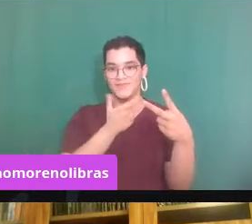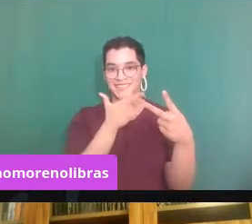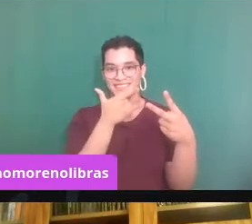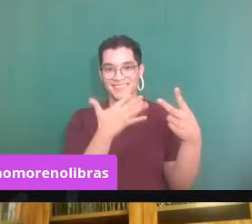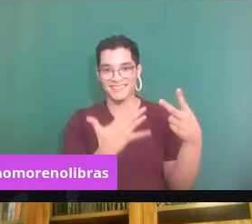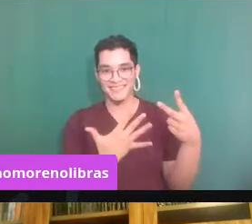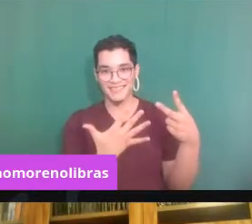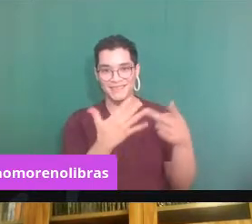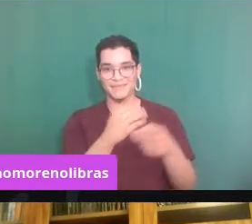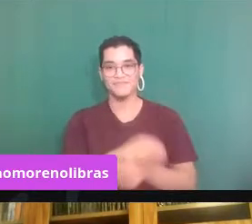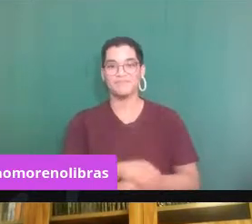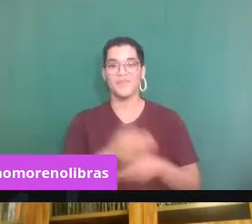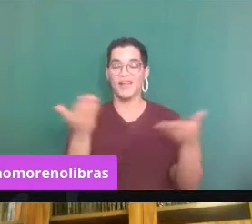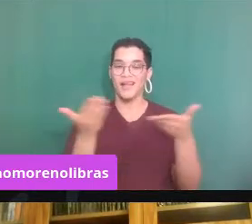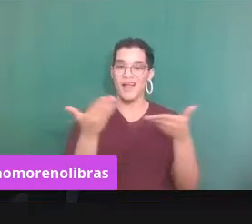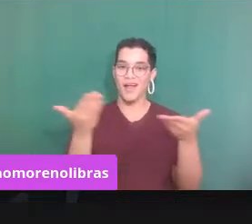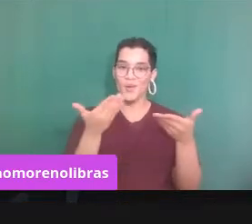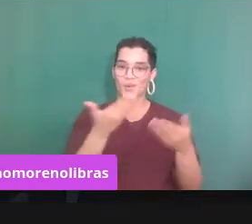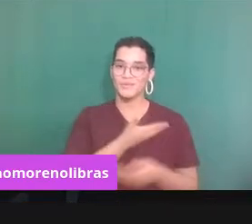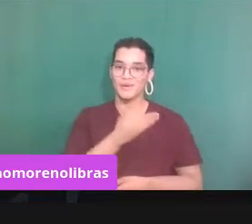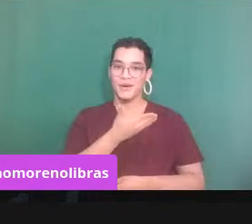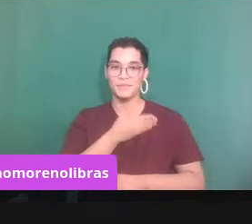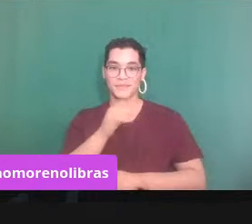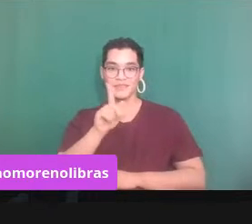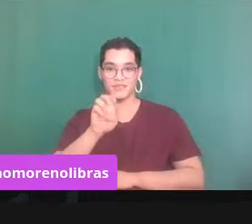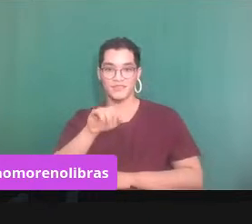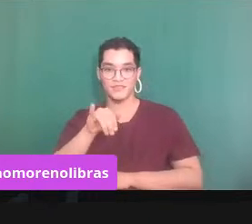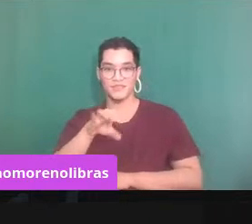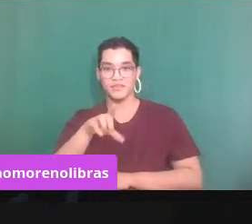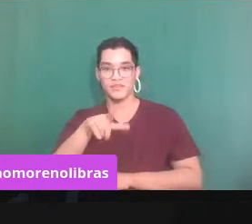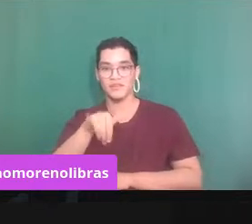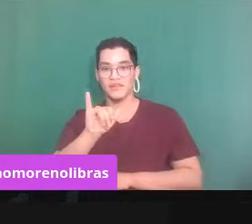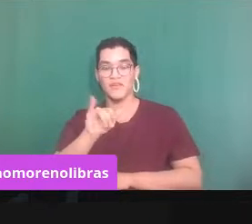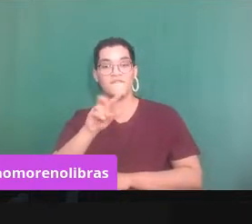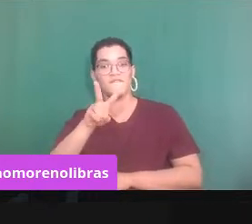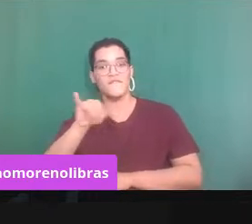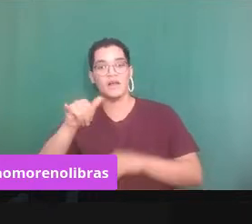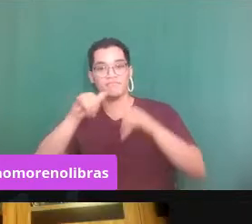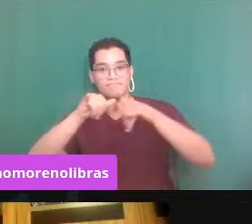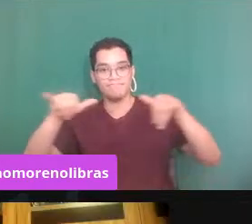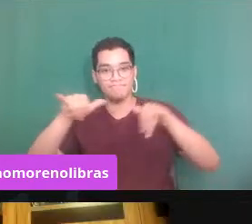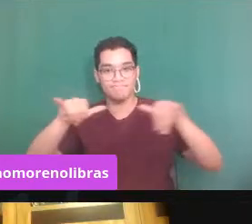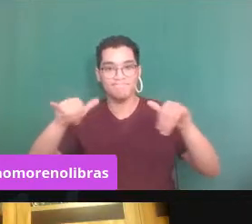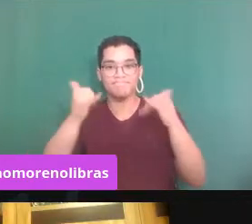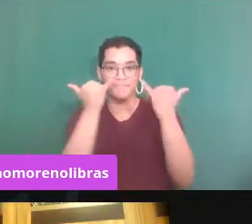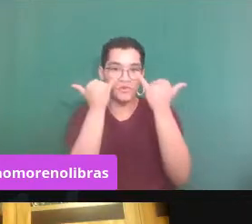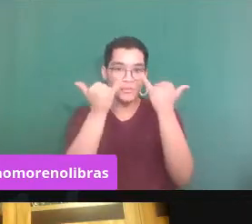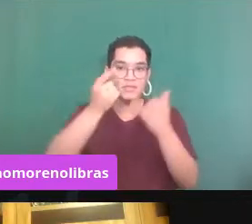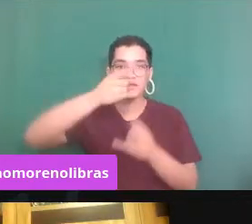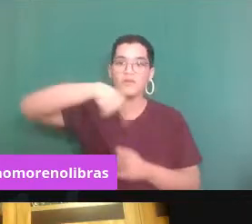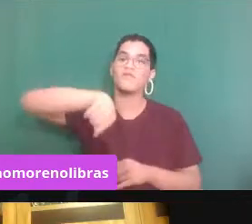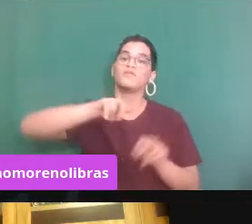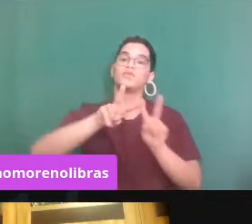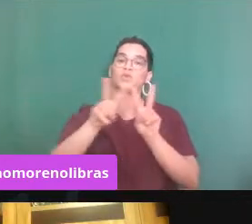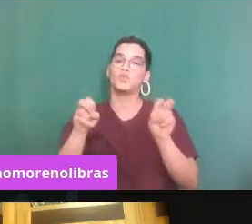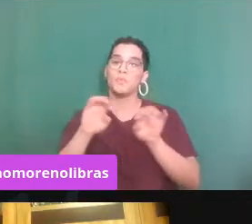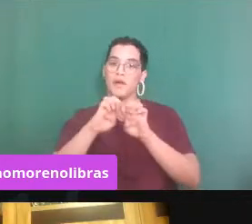minha colega Jenny Cleide Serra, que apresentará alguns informes sobre o evento e aos nossos